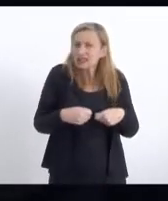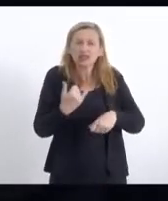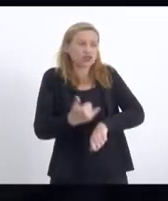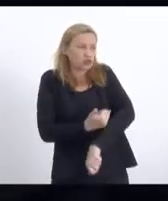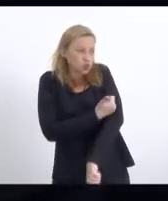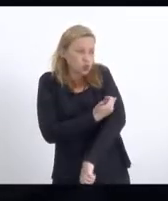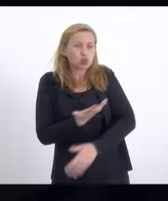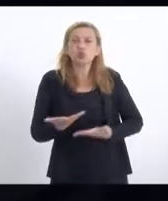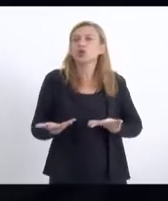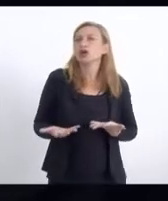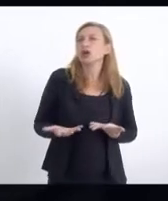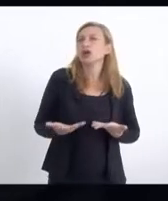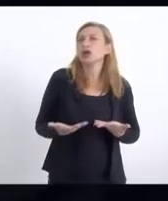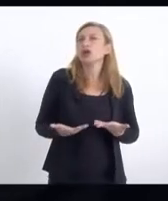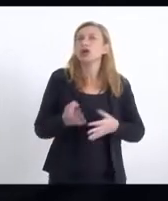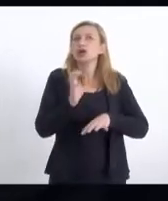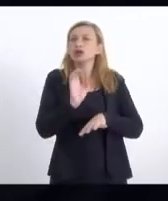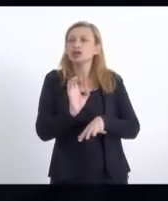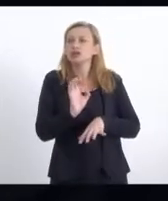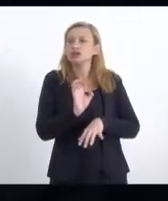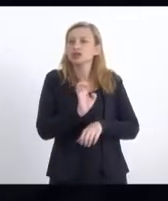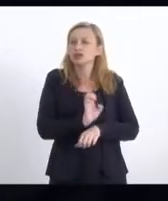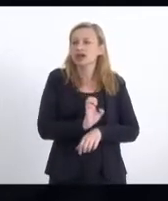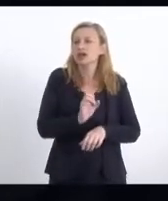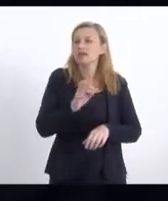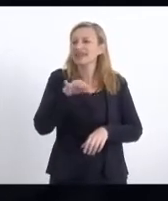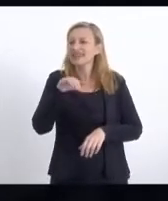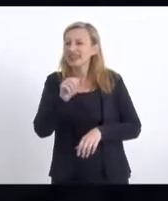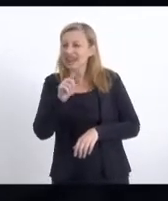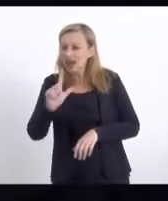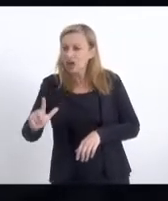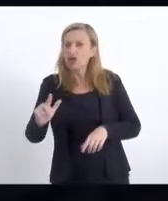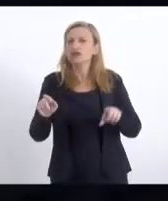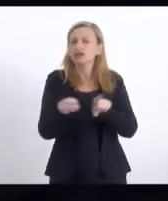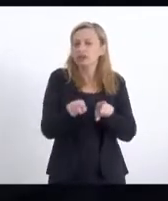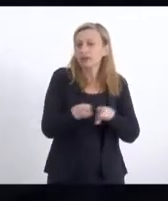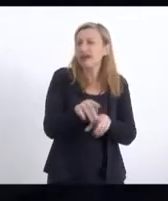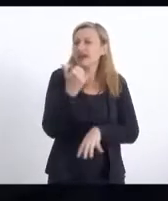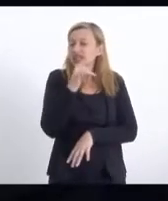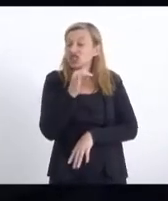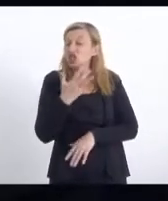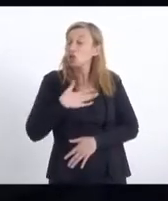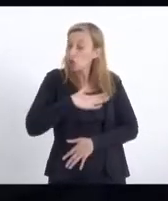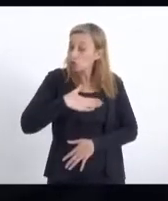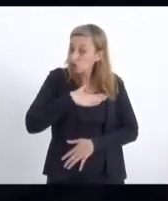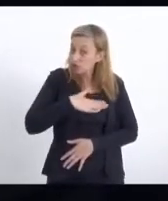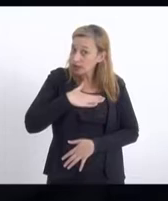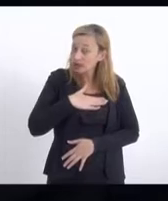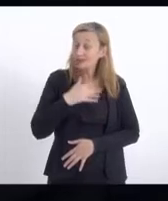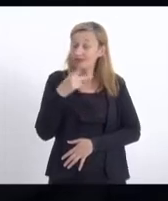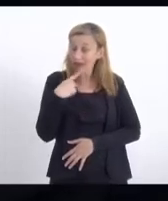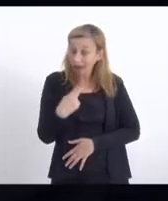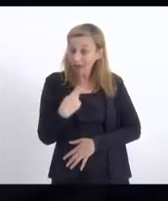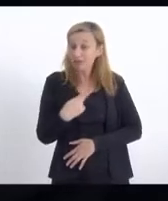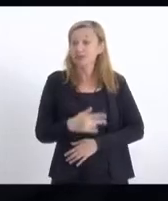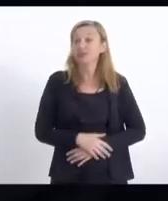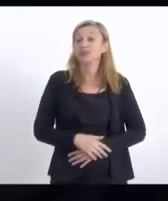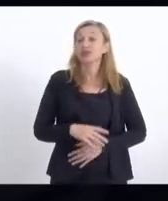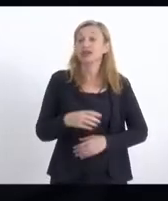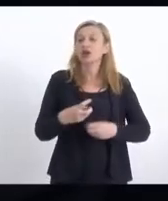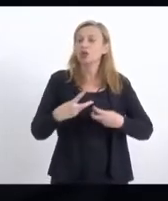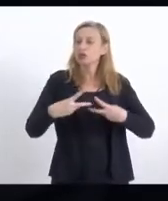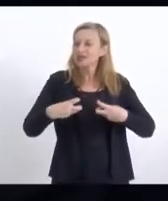infraestrutura, né, estradas vicinais, energia. E eu gostaria de colocar o